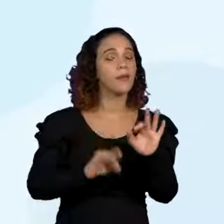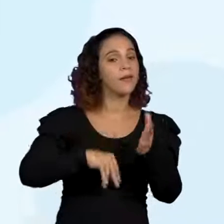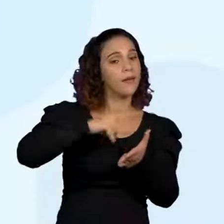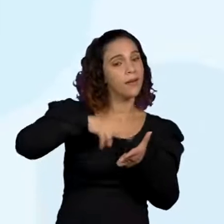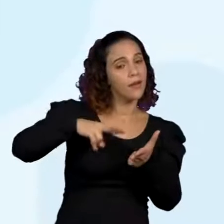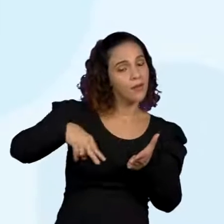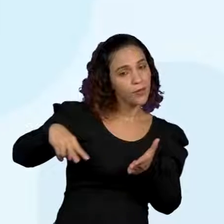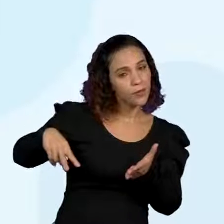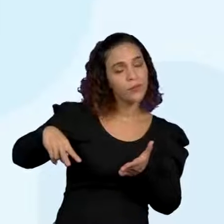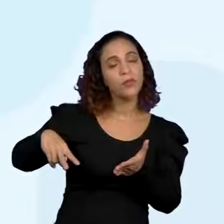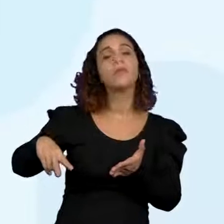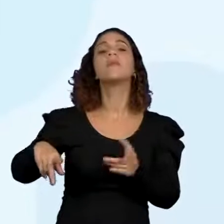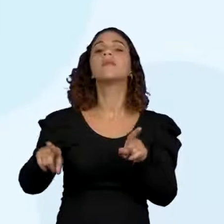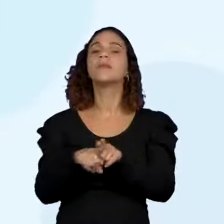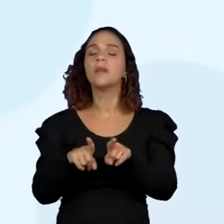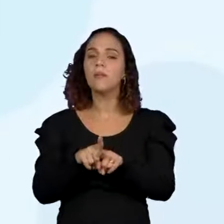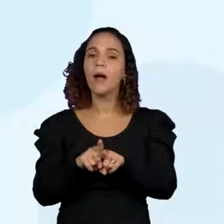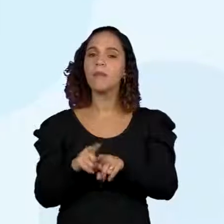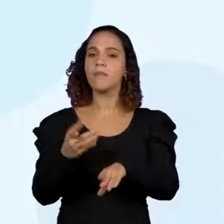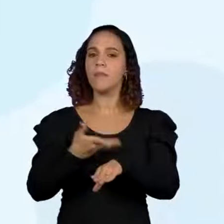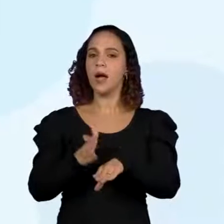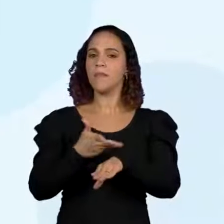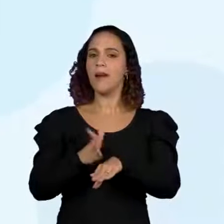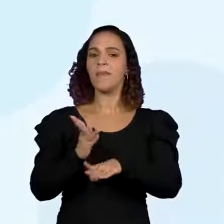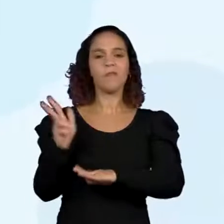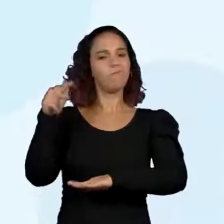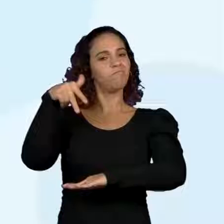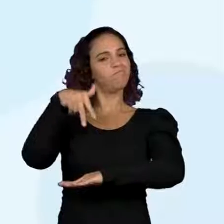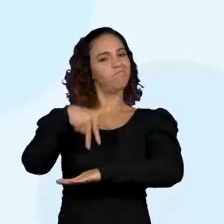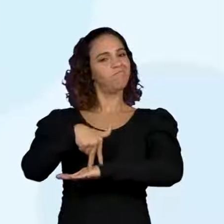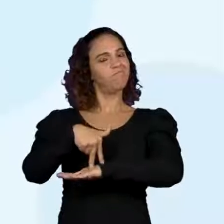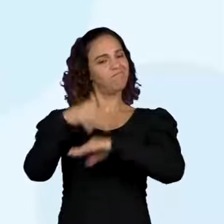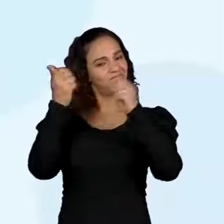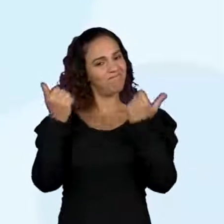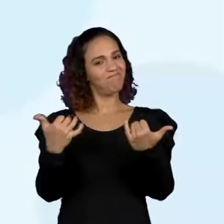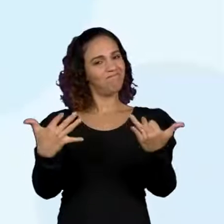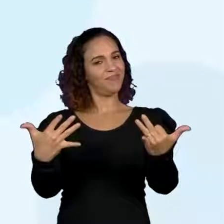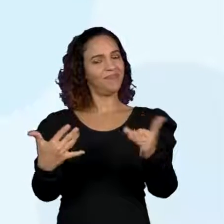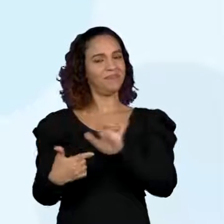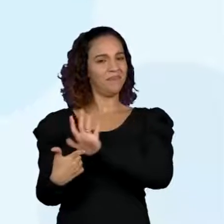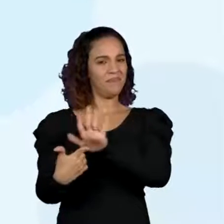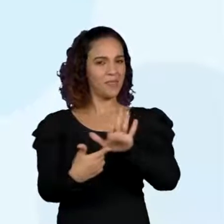a organização e preparo para a apresentação.